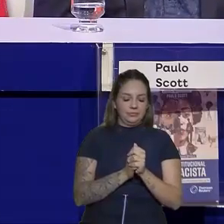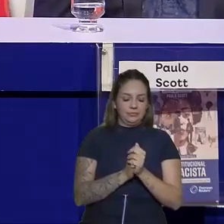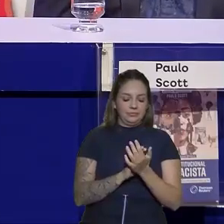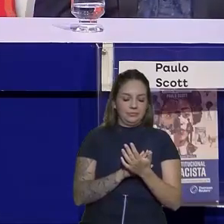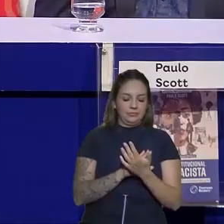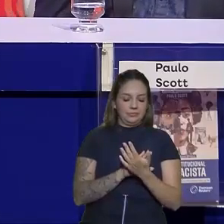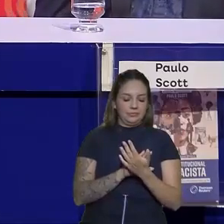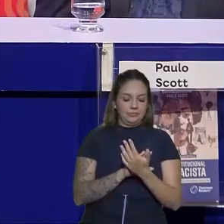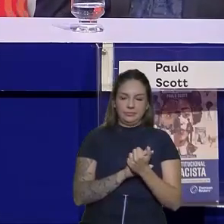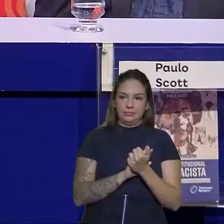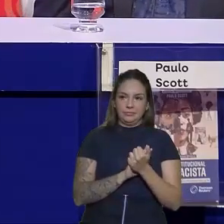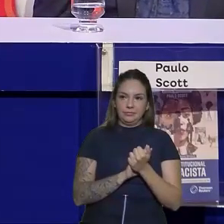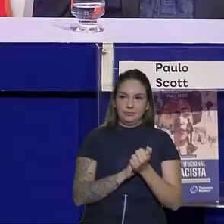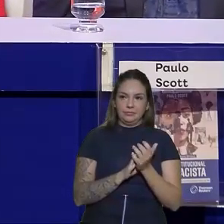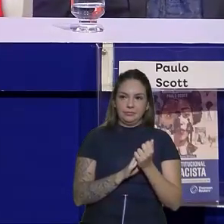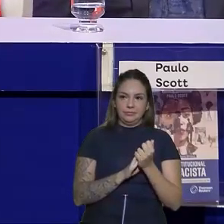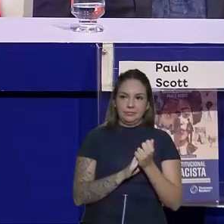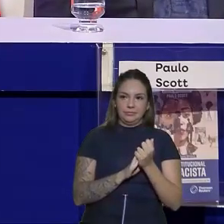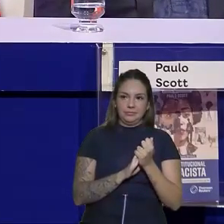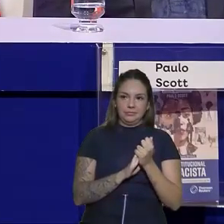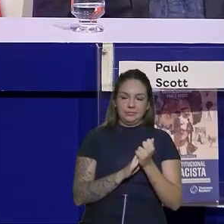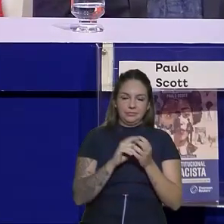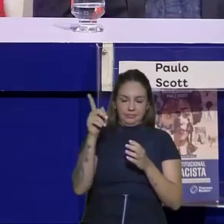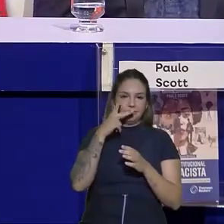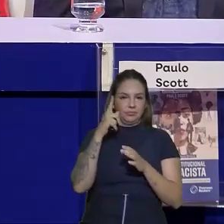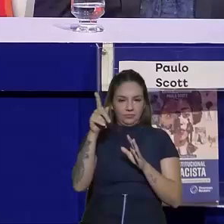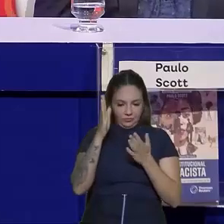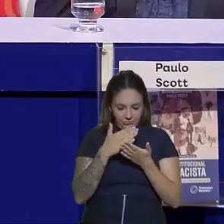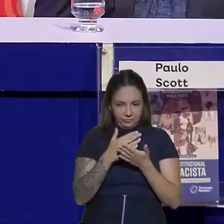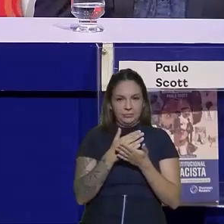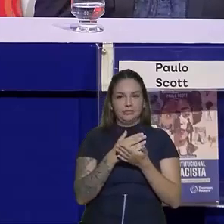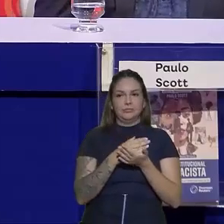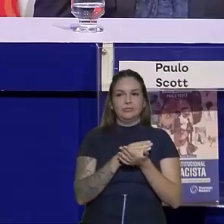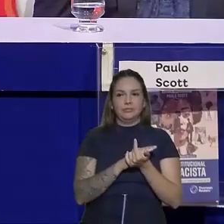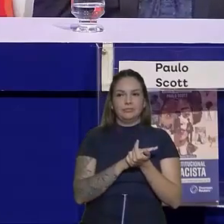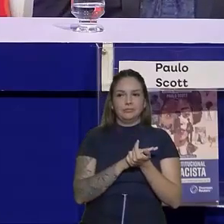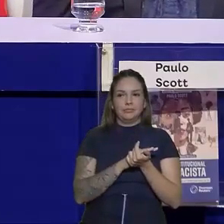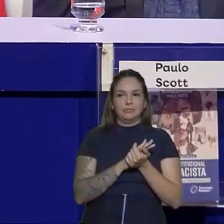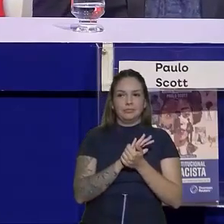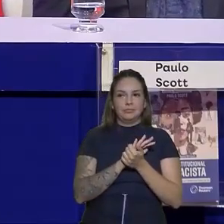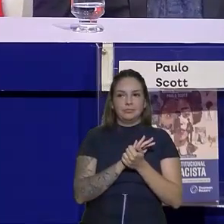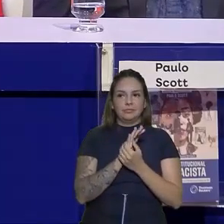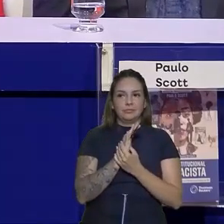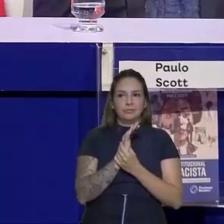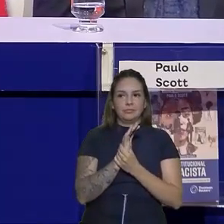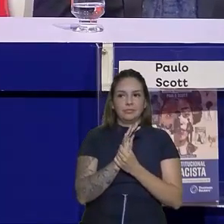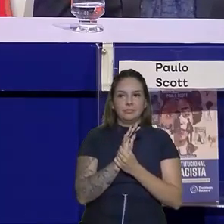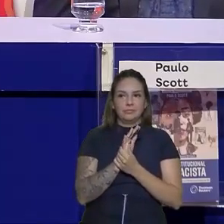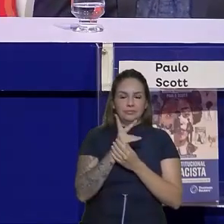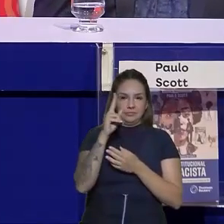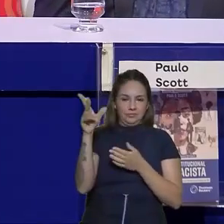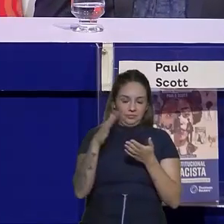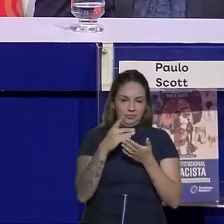Queria, então, pedir a vocês que vocês comentassem esses livros, né? Fiquei muito impressionado com o